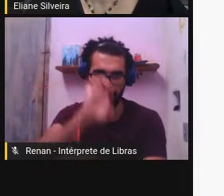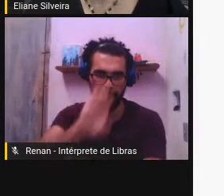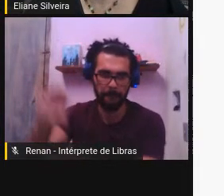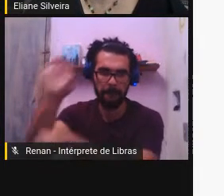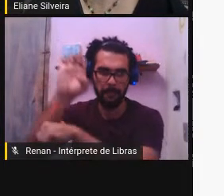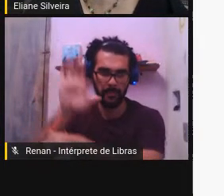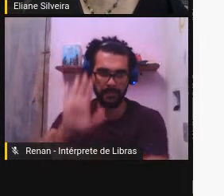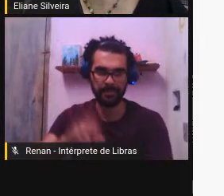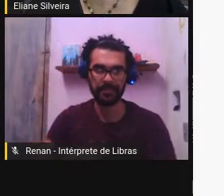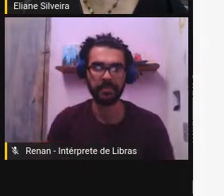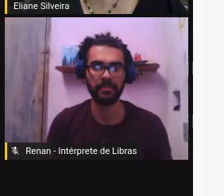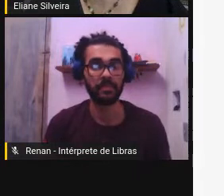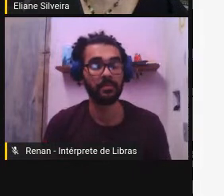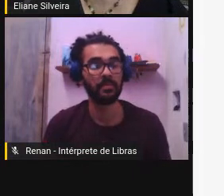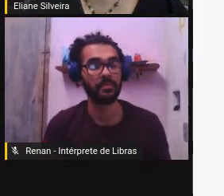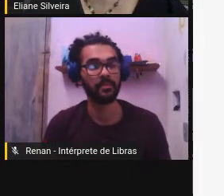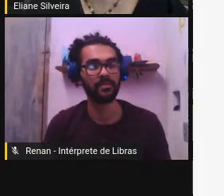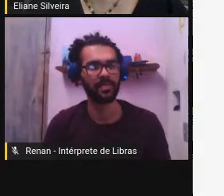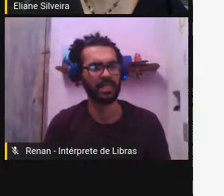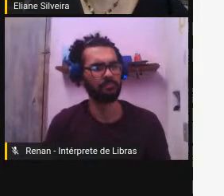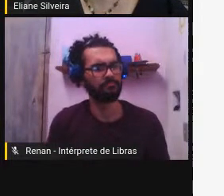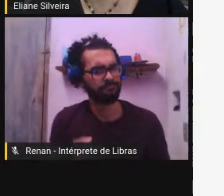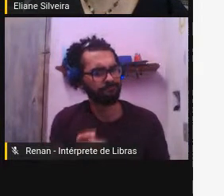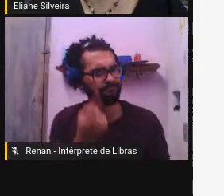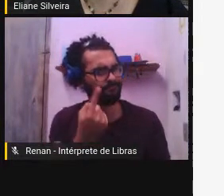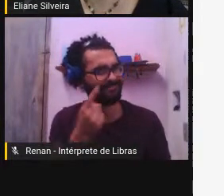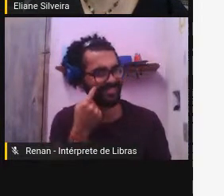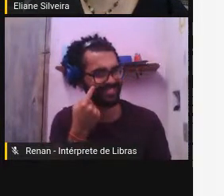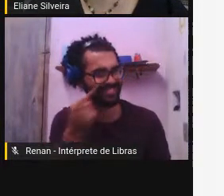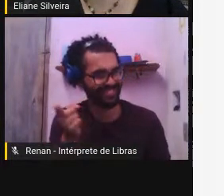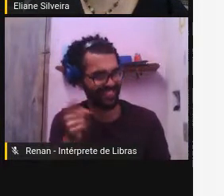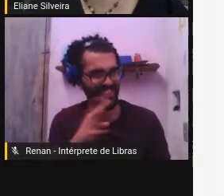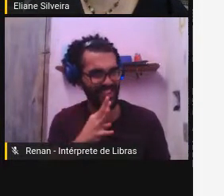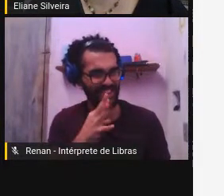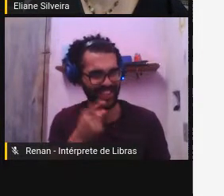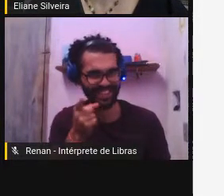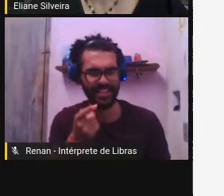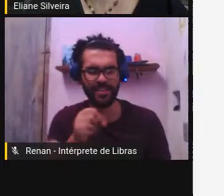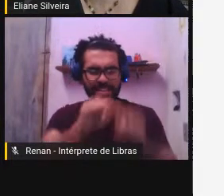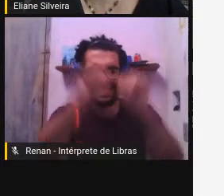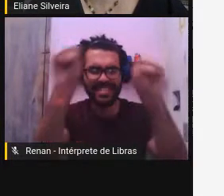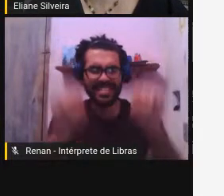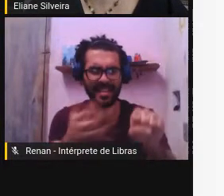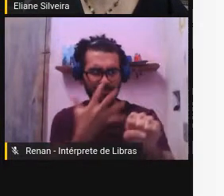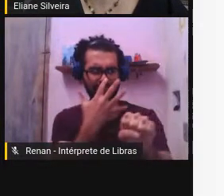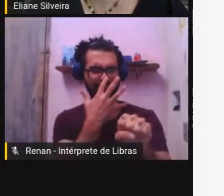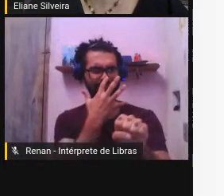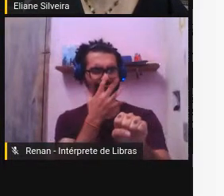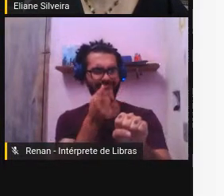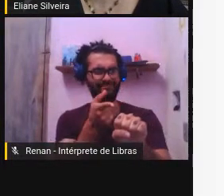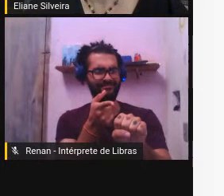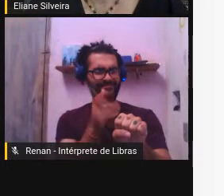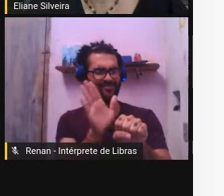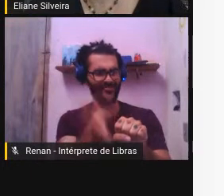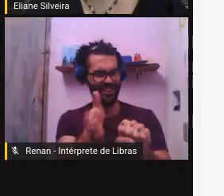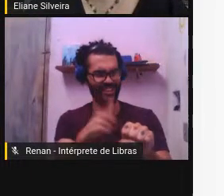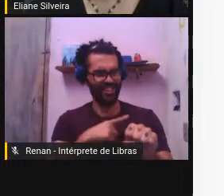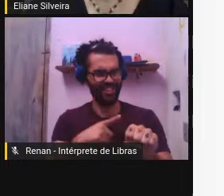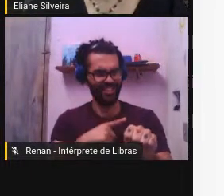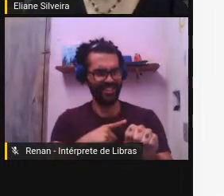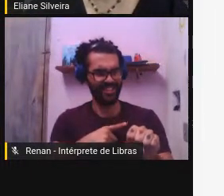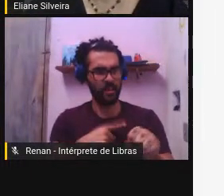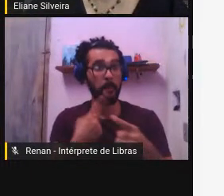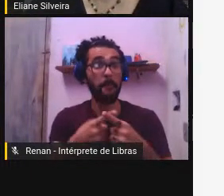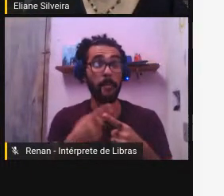o termo sistema presente nesse escrito destinado ao Pté, tão precocemente. Sossir é